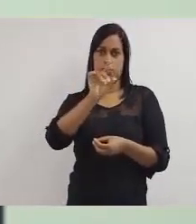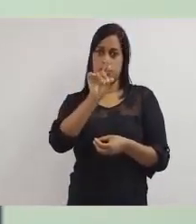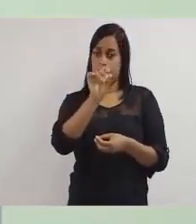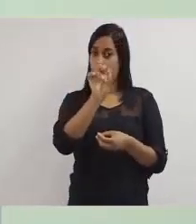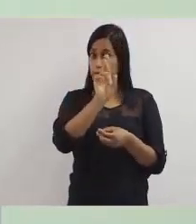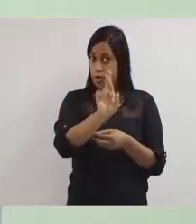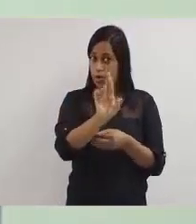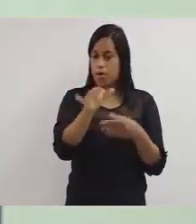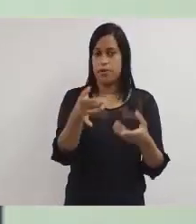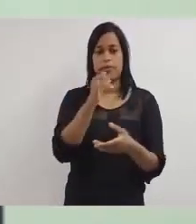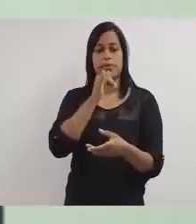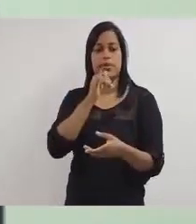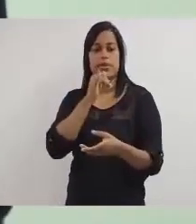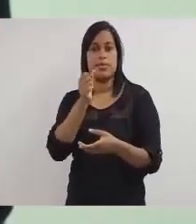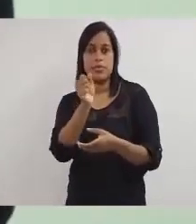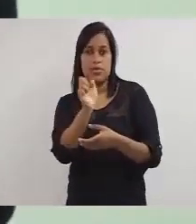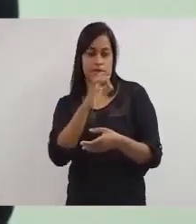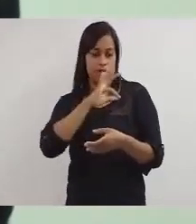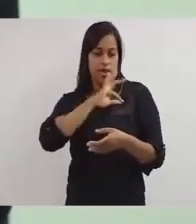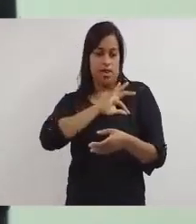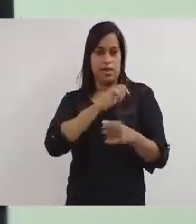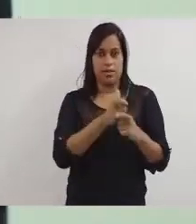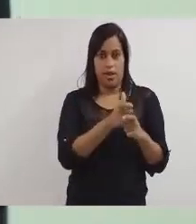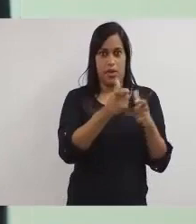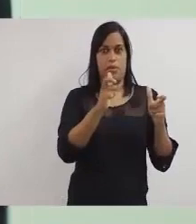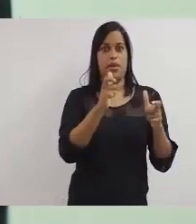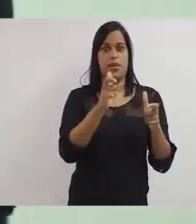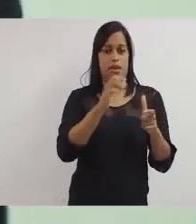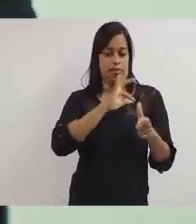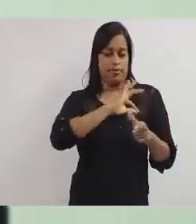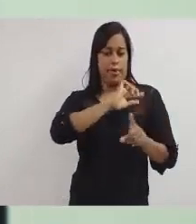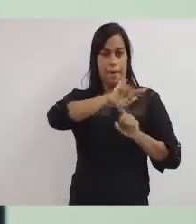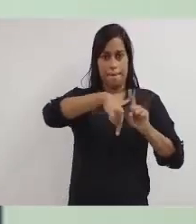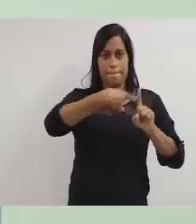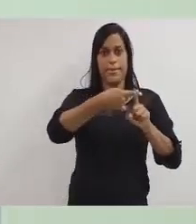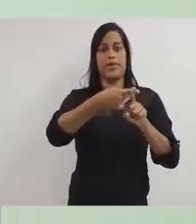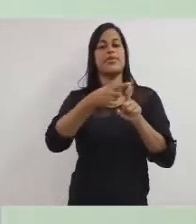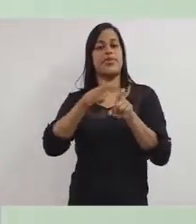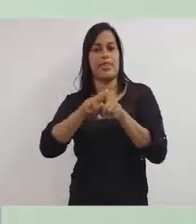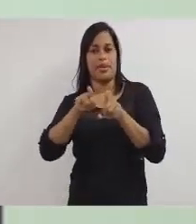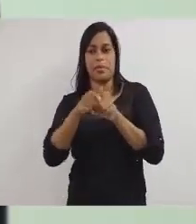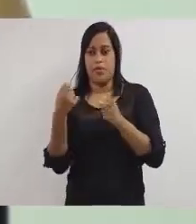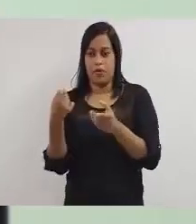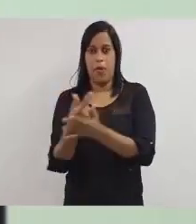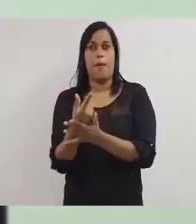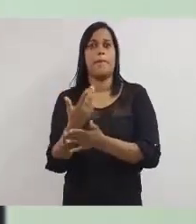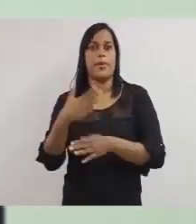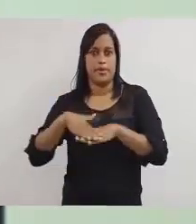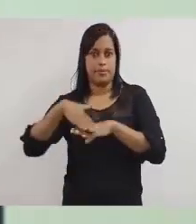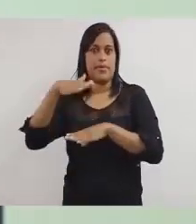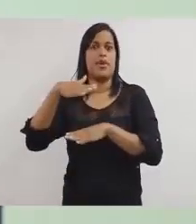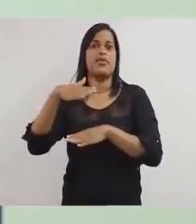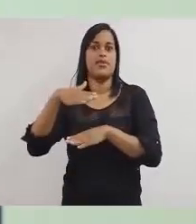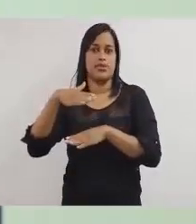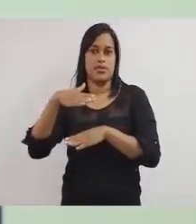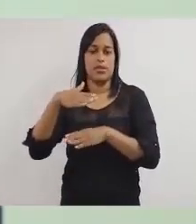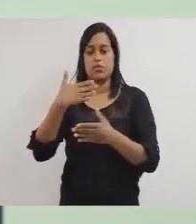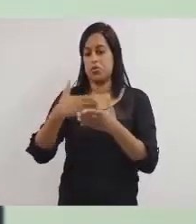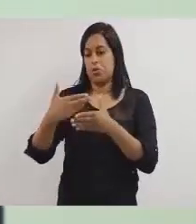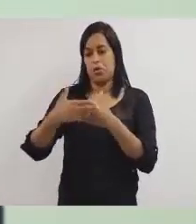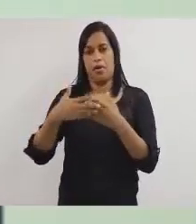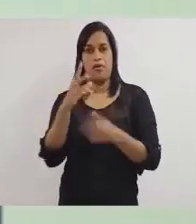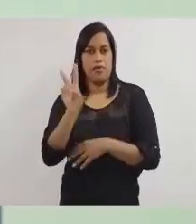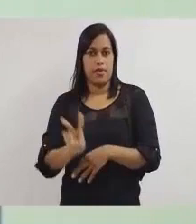o consumo aumenta. Então a minha demanda sobe porque eu tenho mais dinheiro, independentemente do